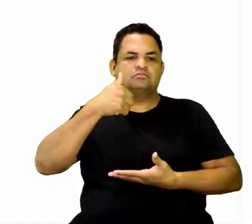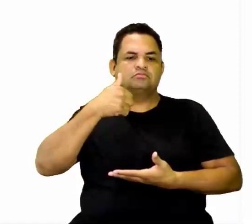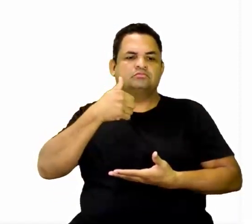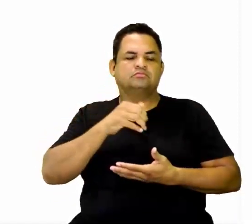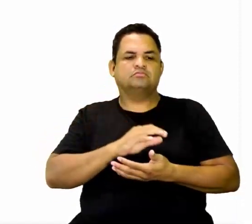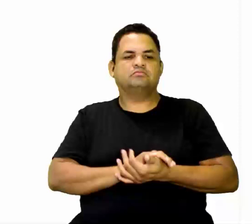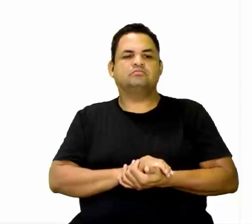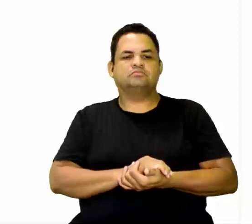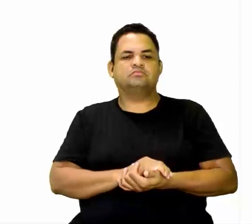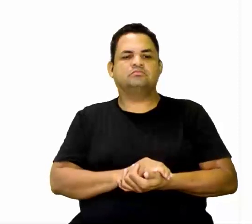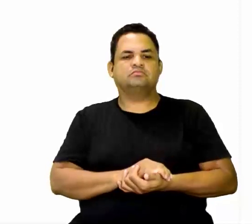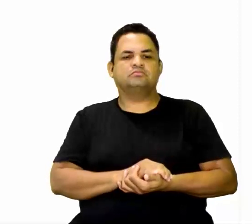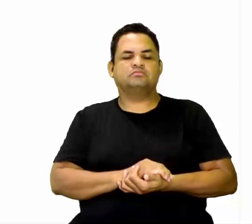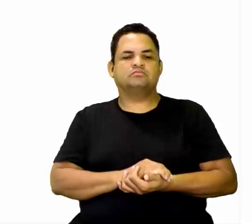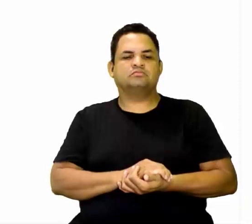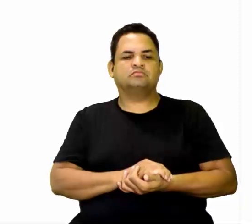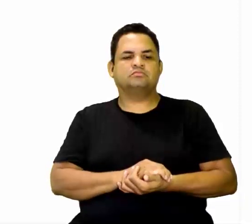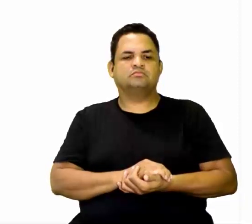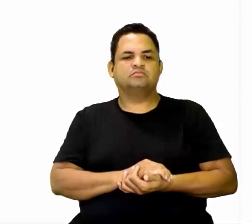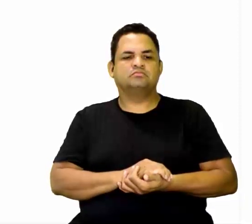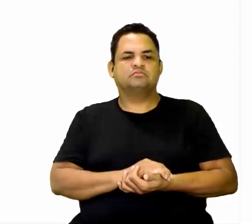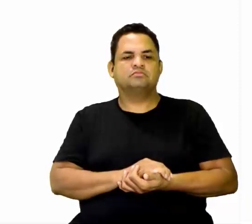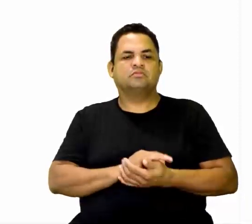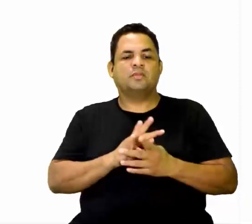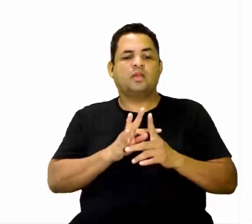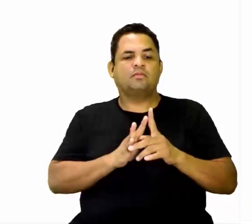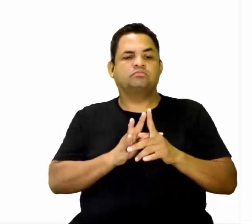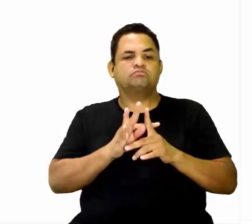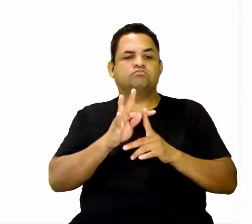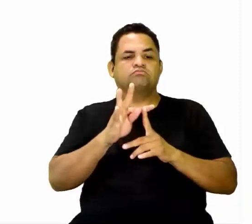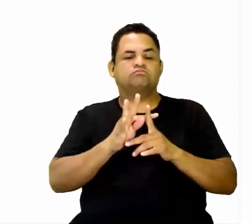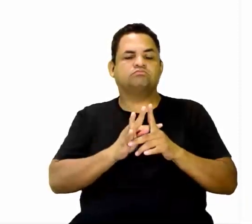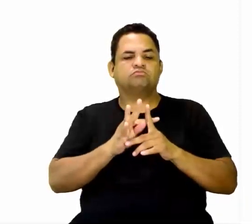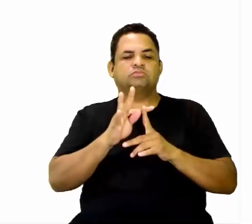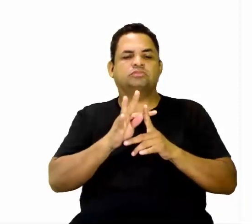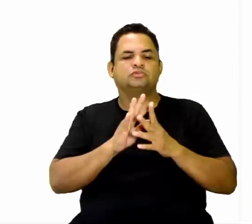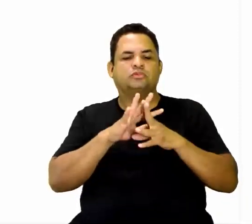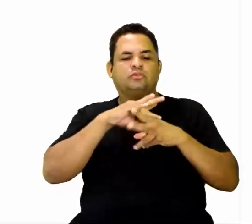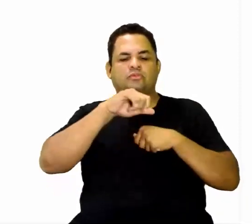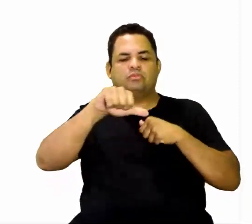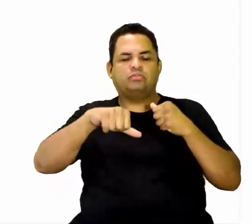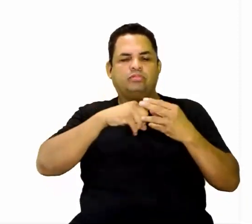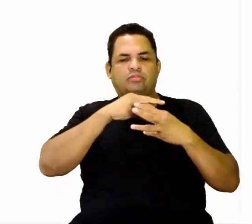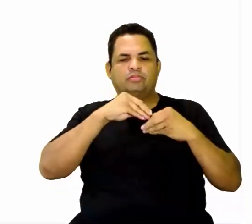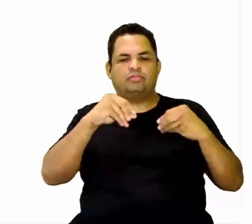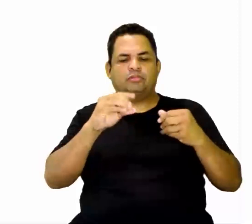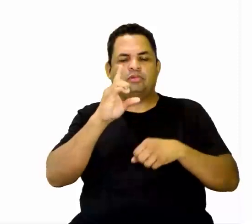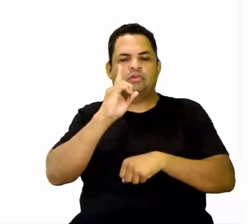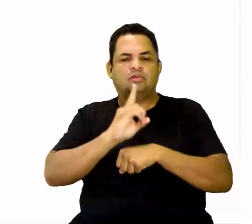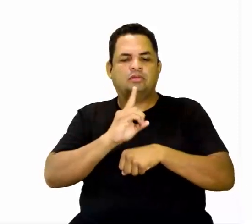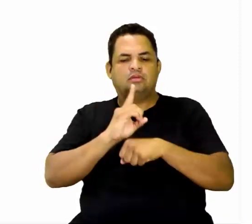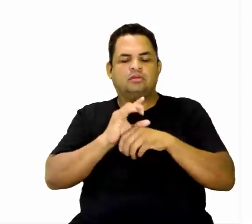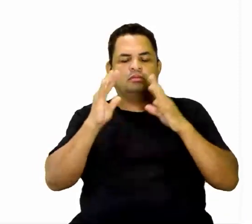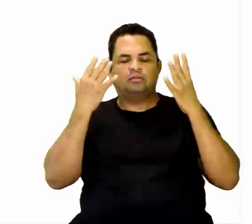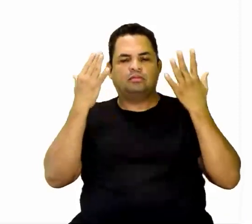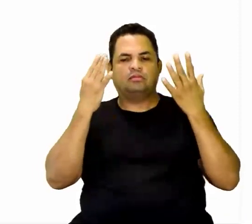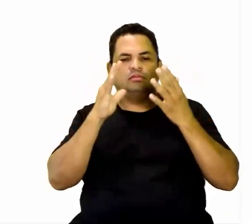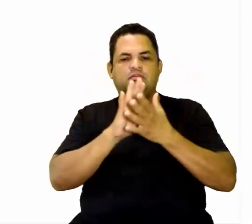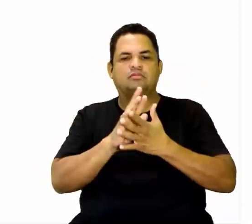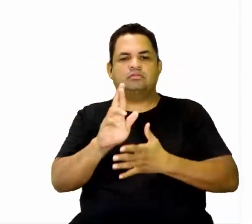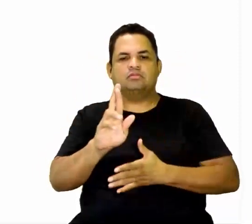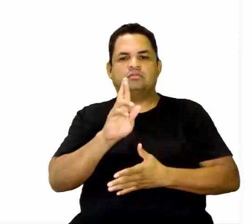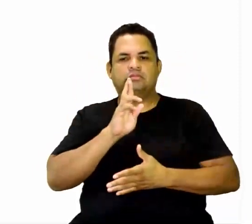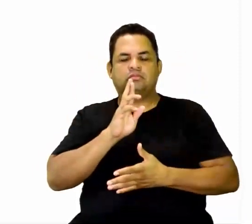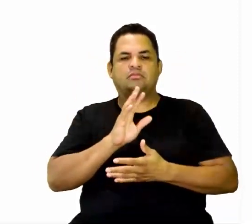seriam ponto de fusão e densidade, parabéns, porque a